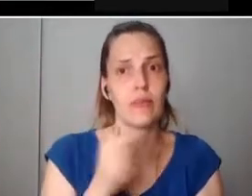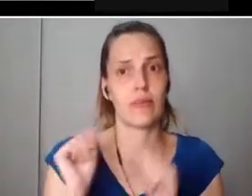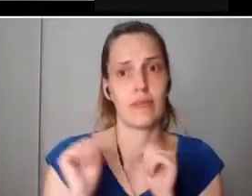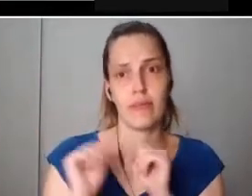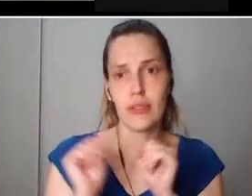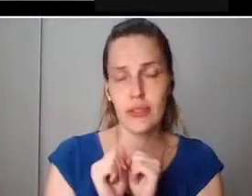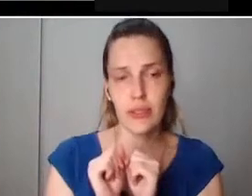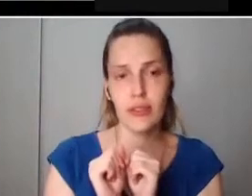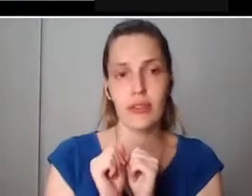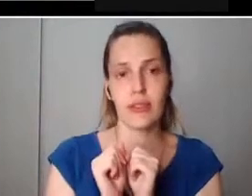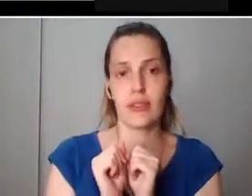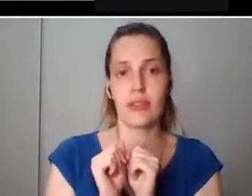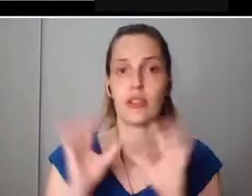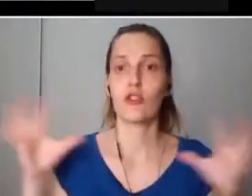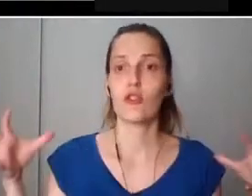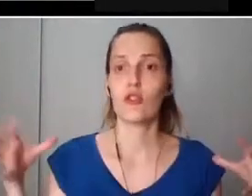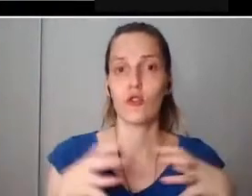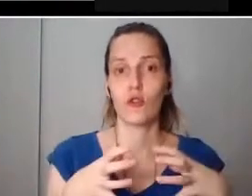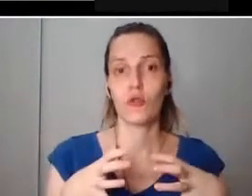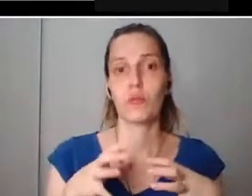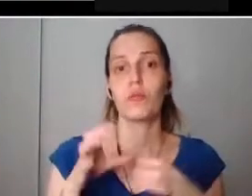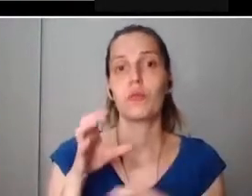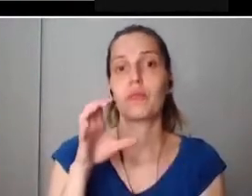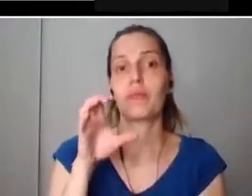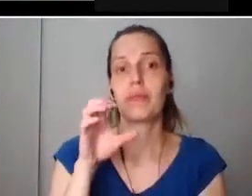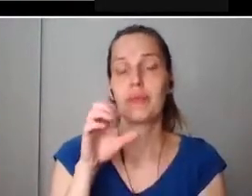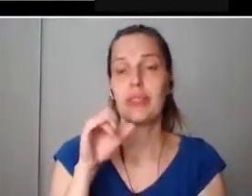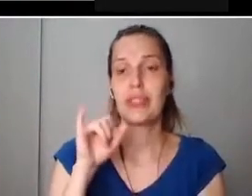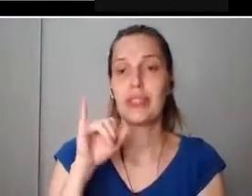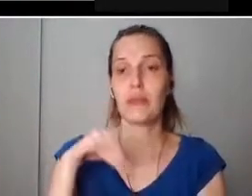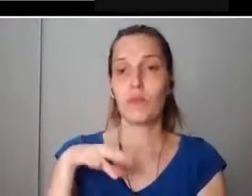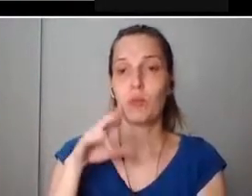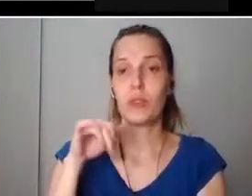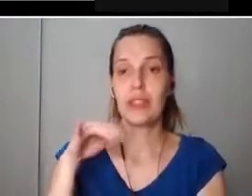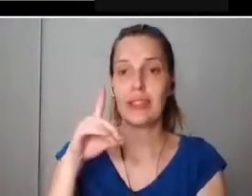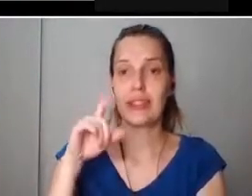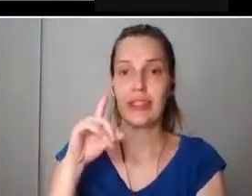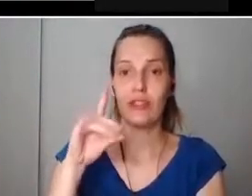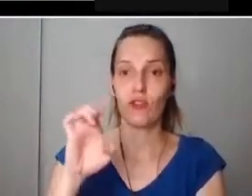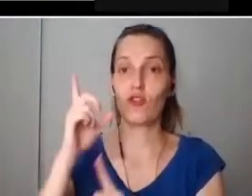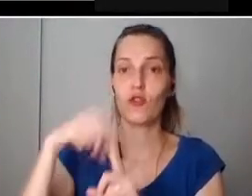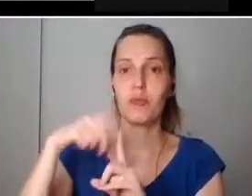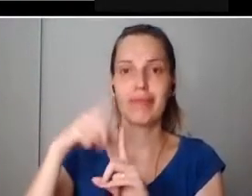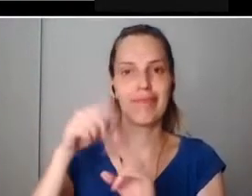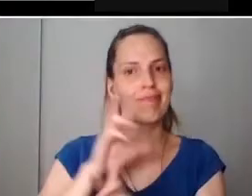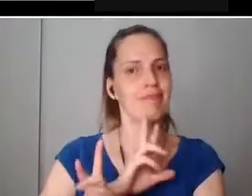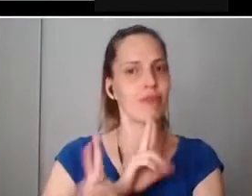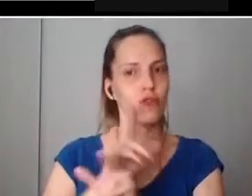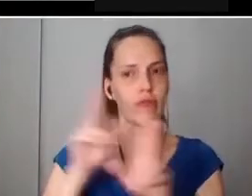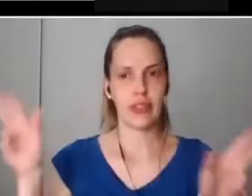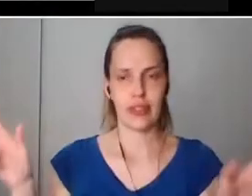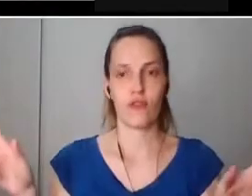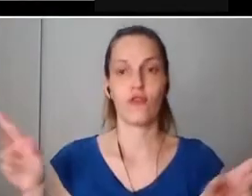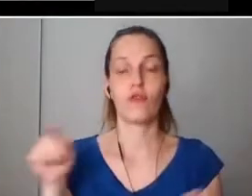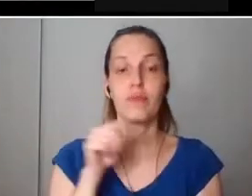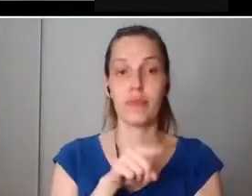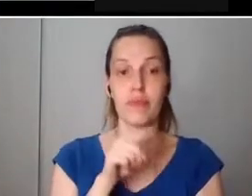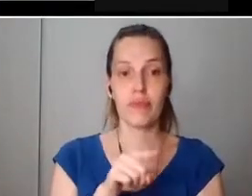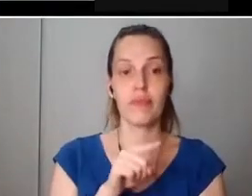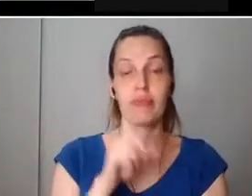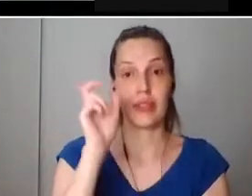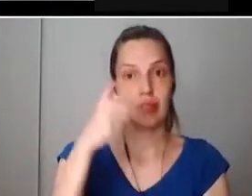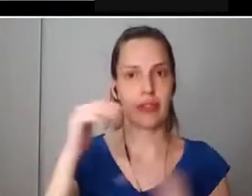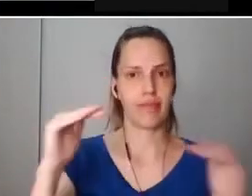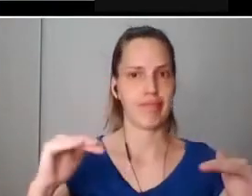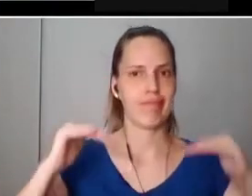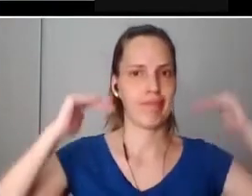imunidade esterilizante, então tem muita gente que não sabe que essas imunidades são diferentes, né? Então, tem um tipo de imunidade, que seria o padrão ouro, que